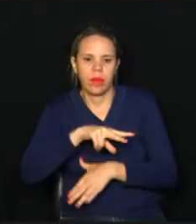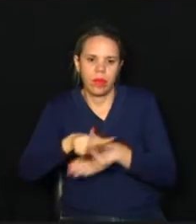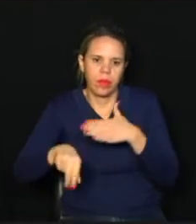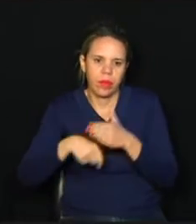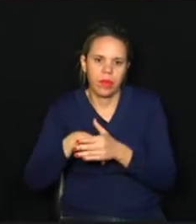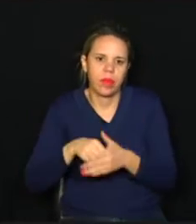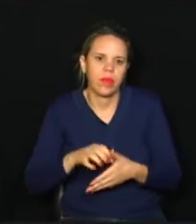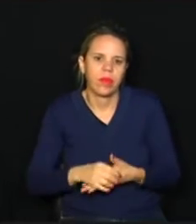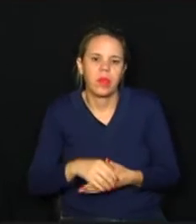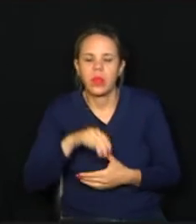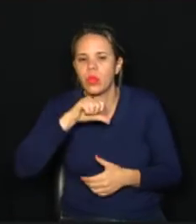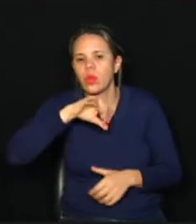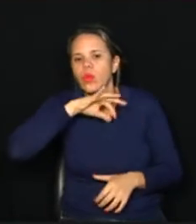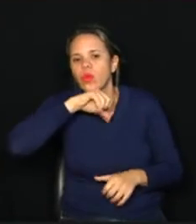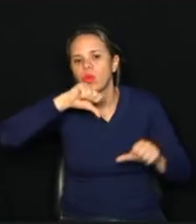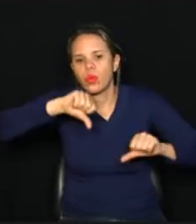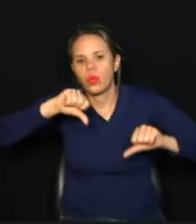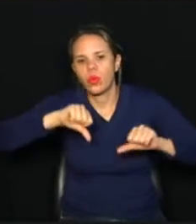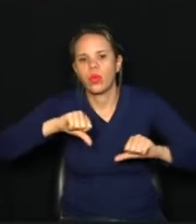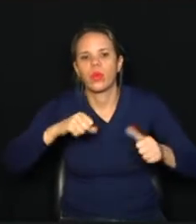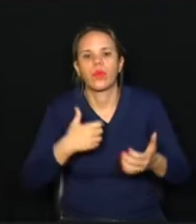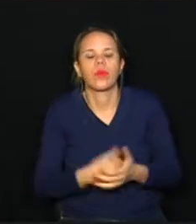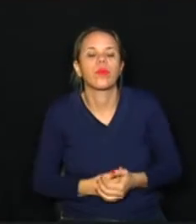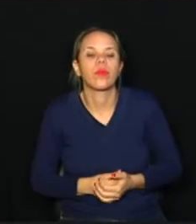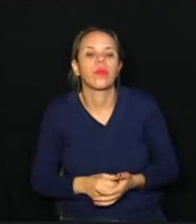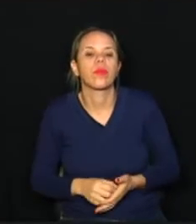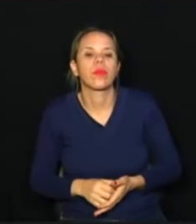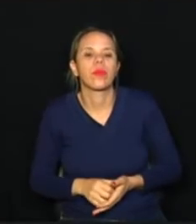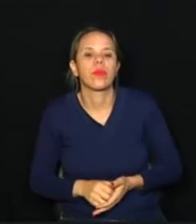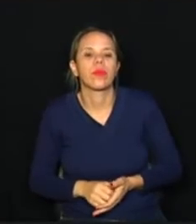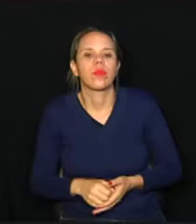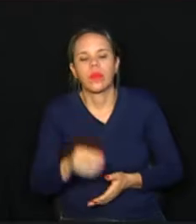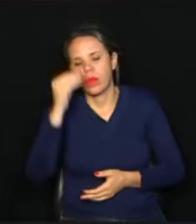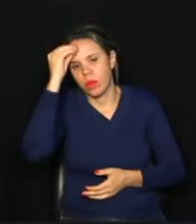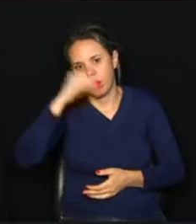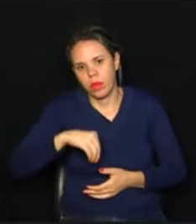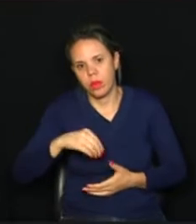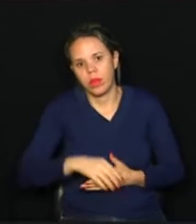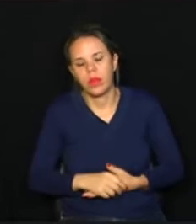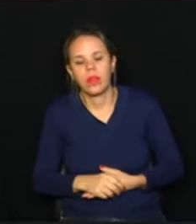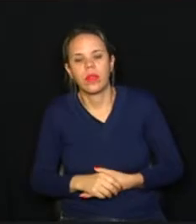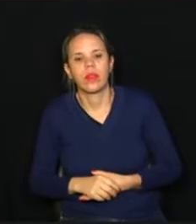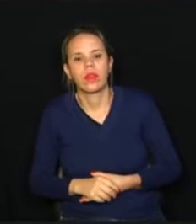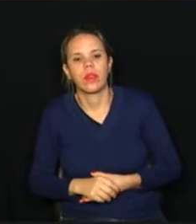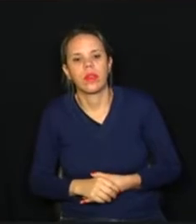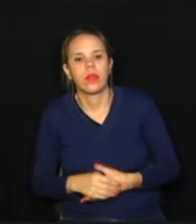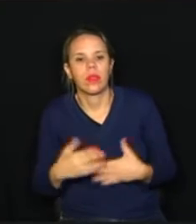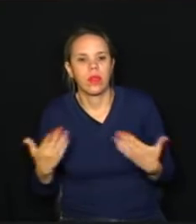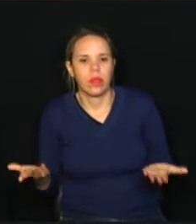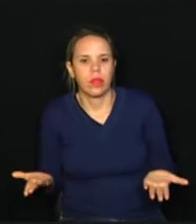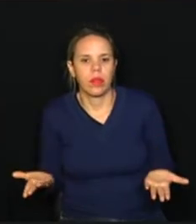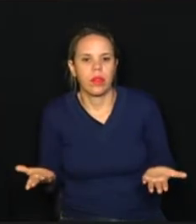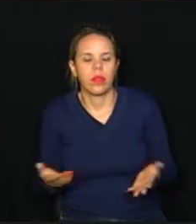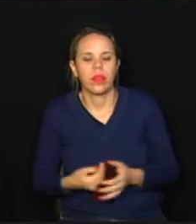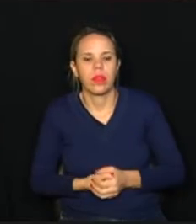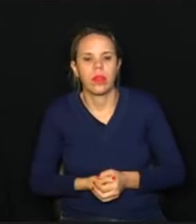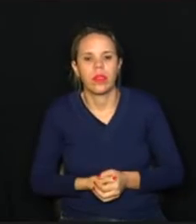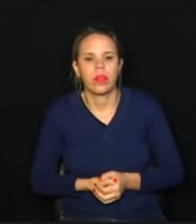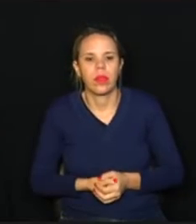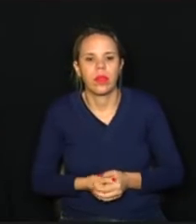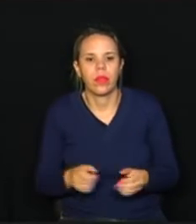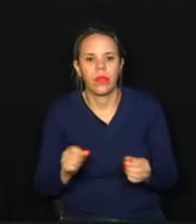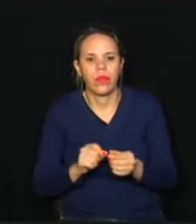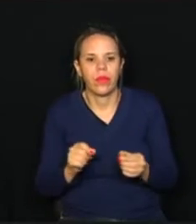corruptos, são ruins, são incompetentes, são preguiçosos, enfim.